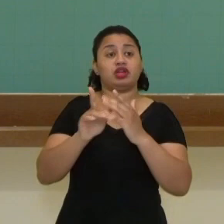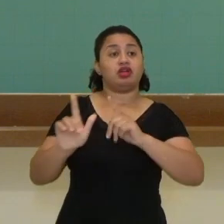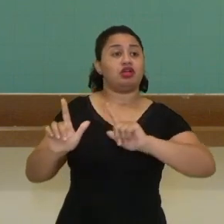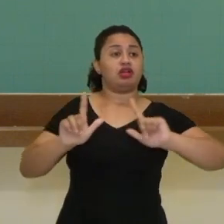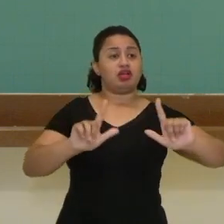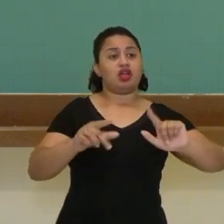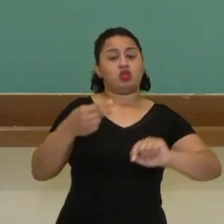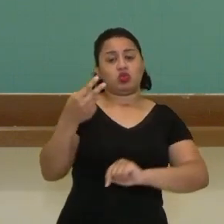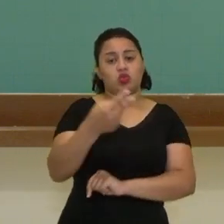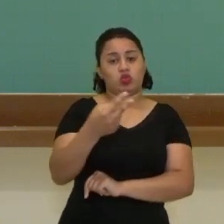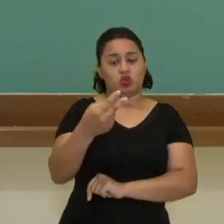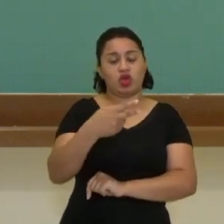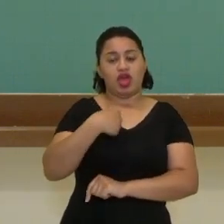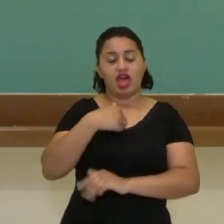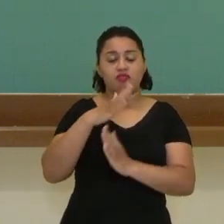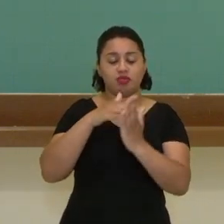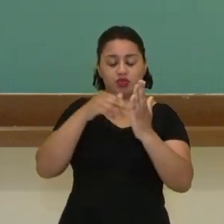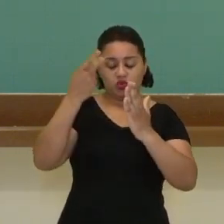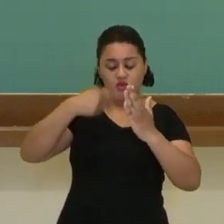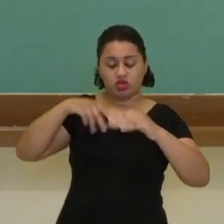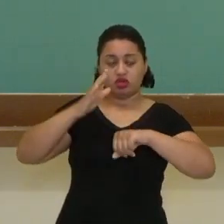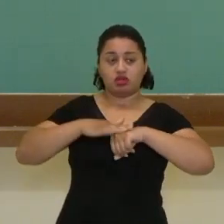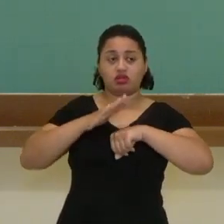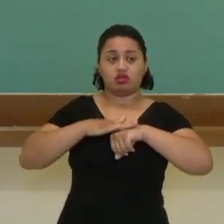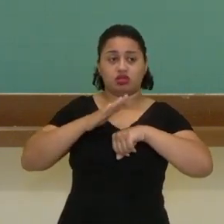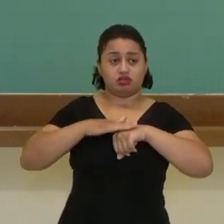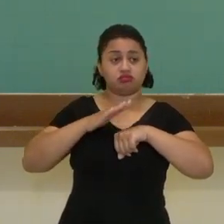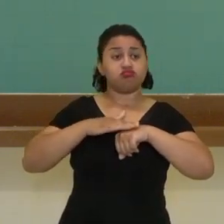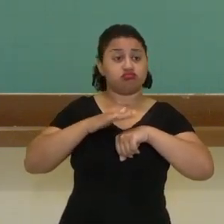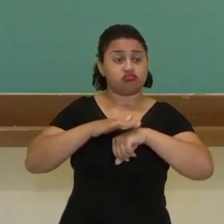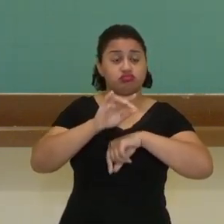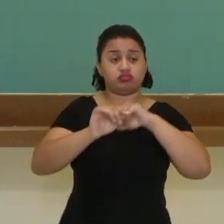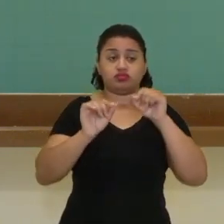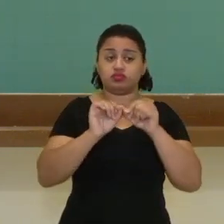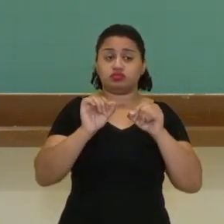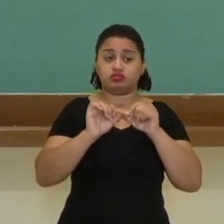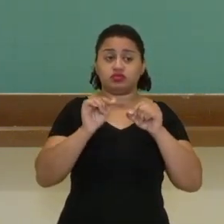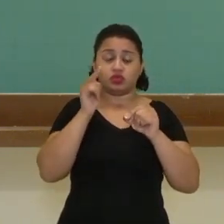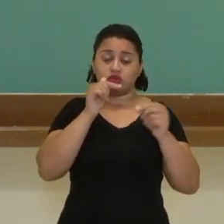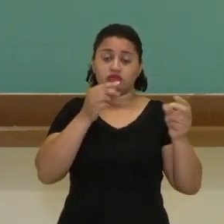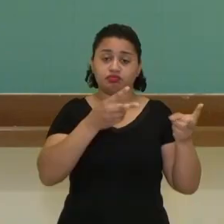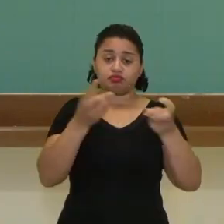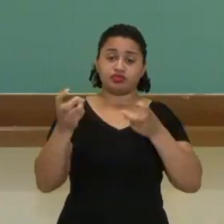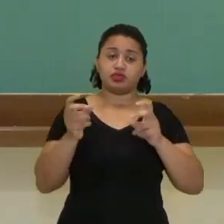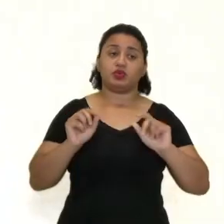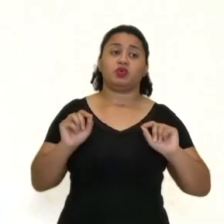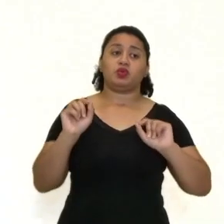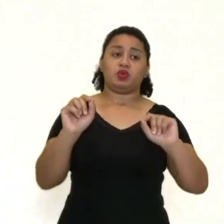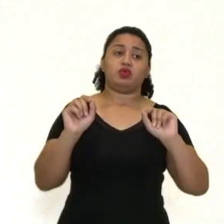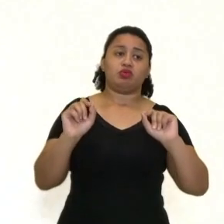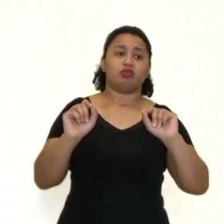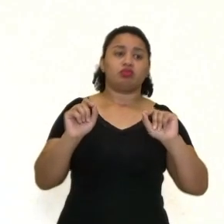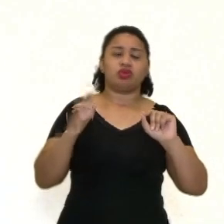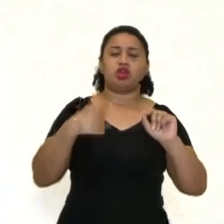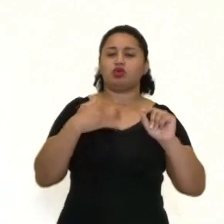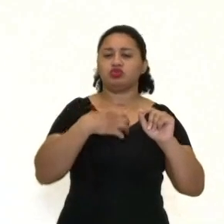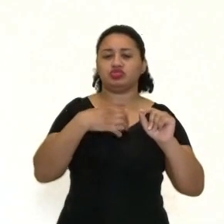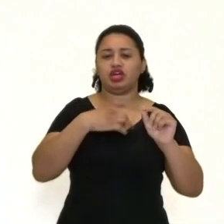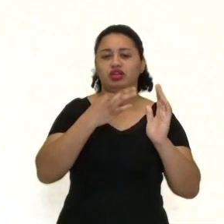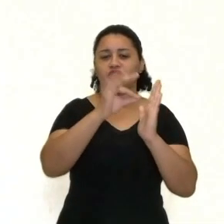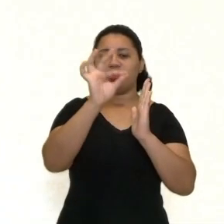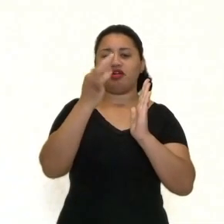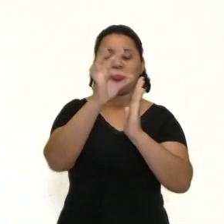obra no centro é um autorretrato, um retrato dele mesmo, do próprio artista, e a gente percebe que os traços,